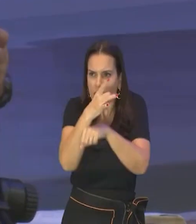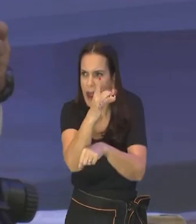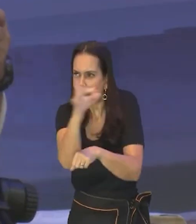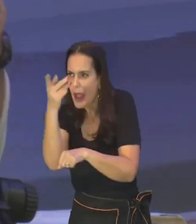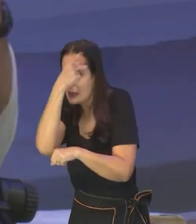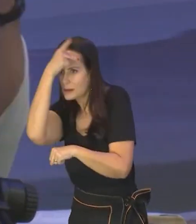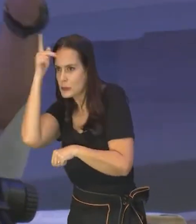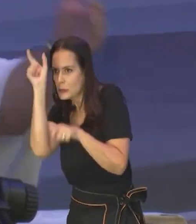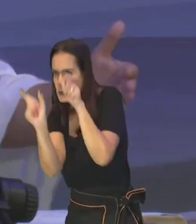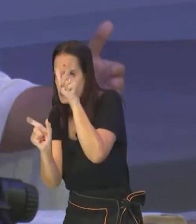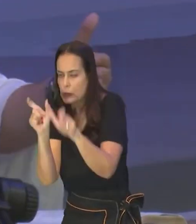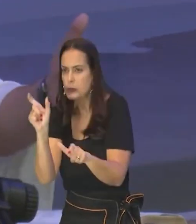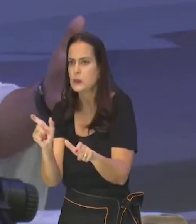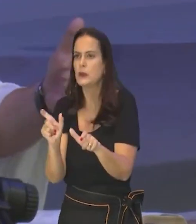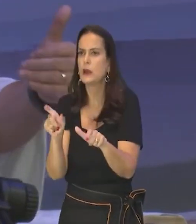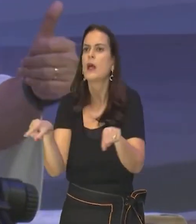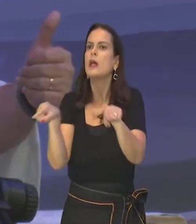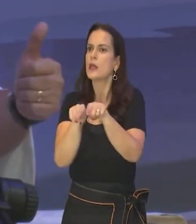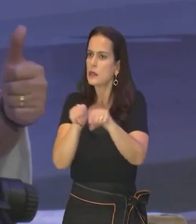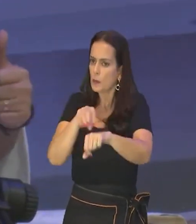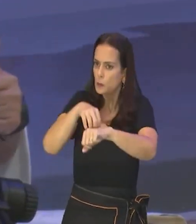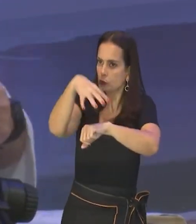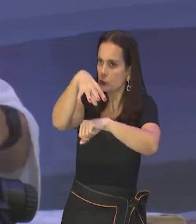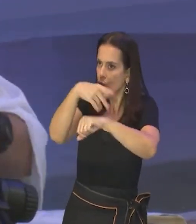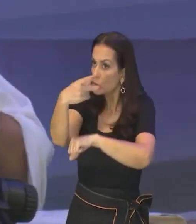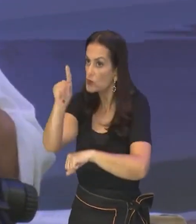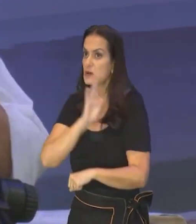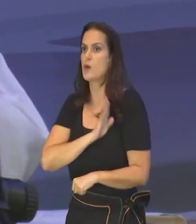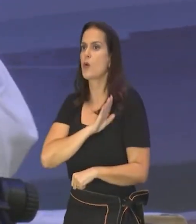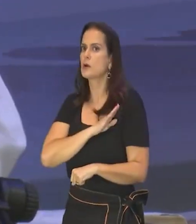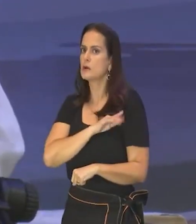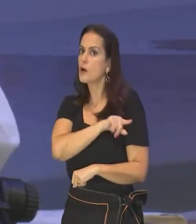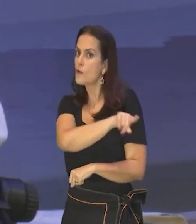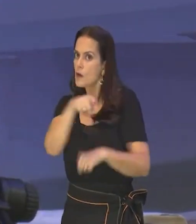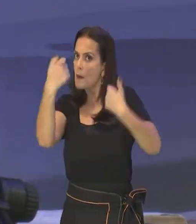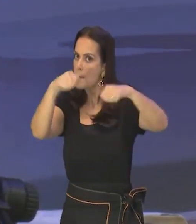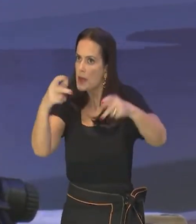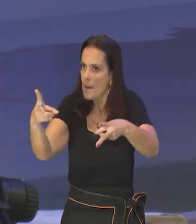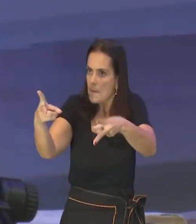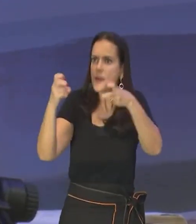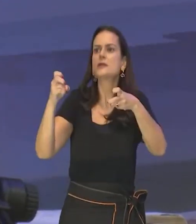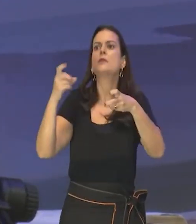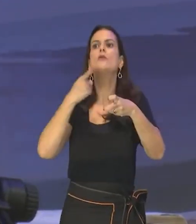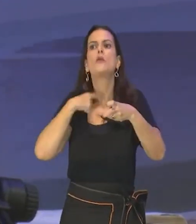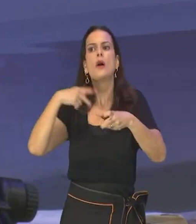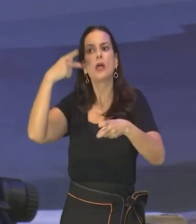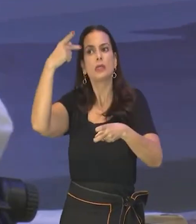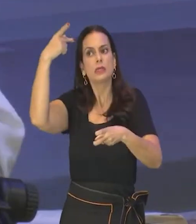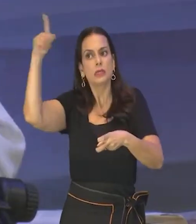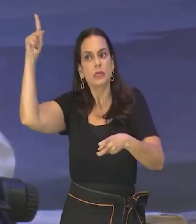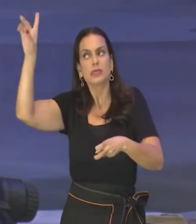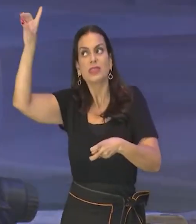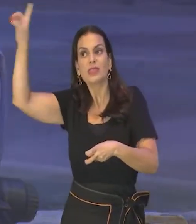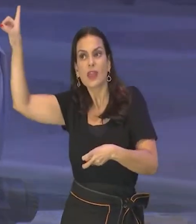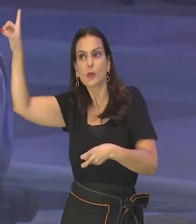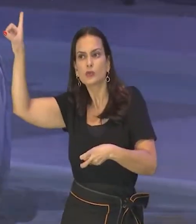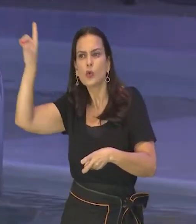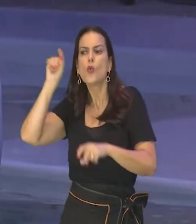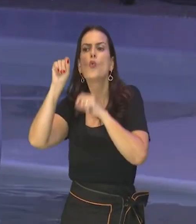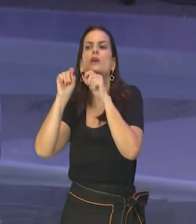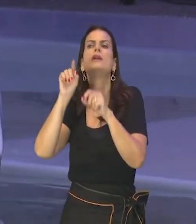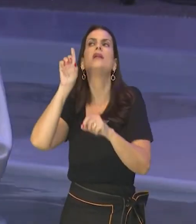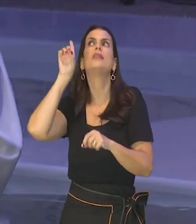o Espírito Santo ministra o seu coração, e você deve perceber este movimento de Deus. O que Deus está querendo que você